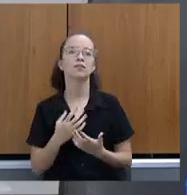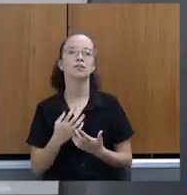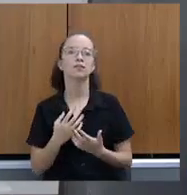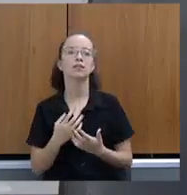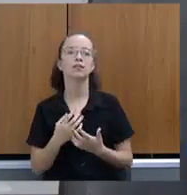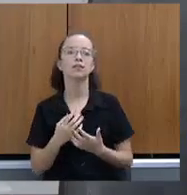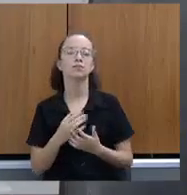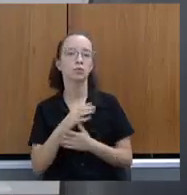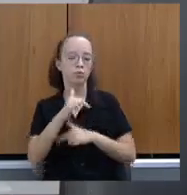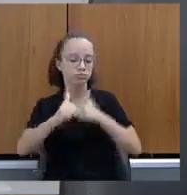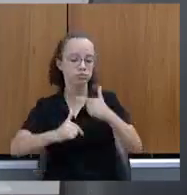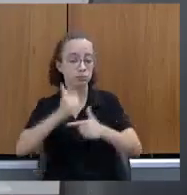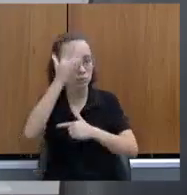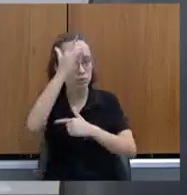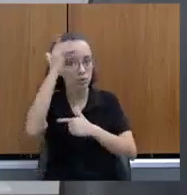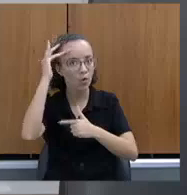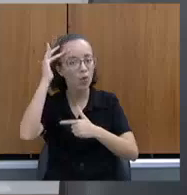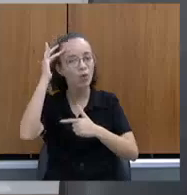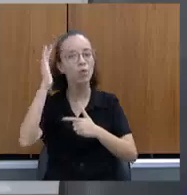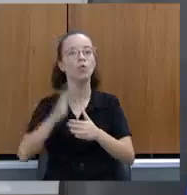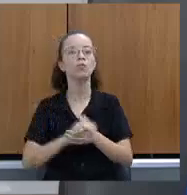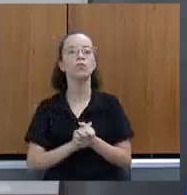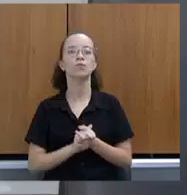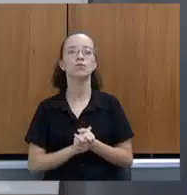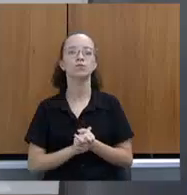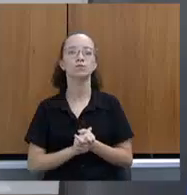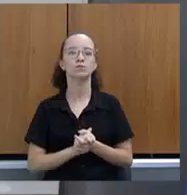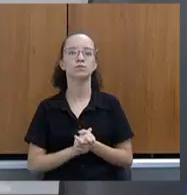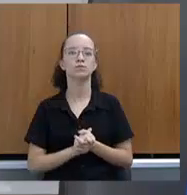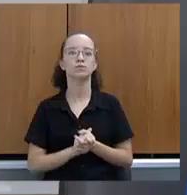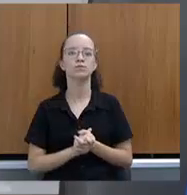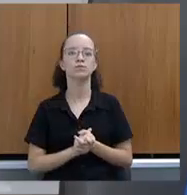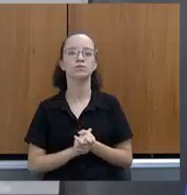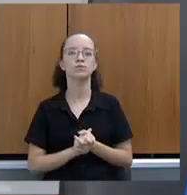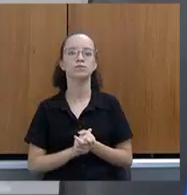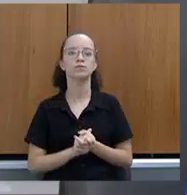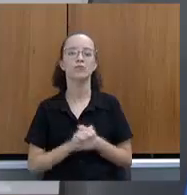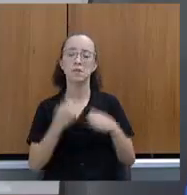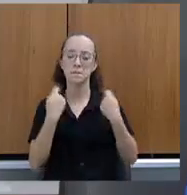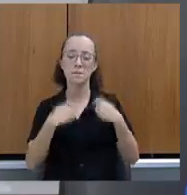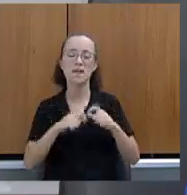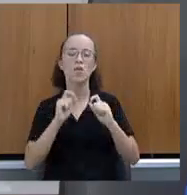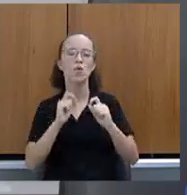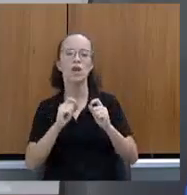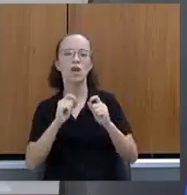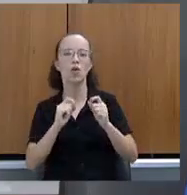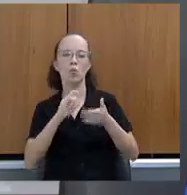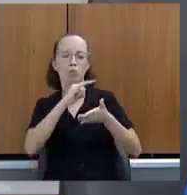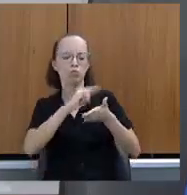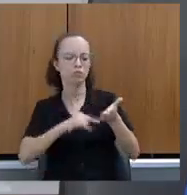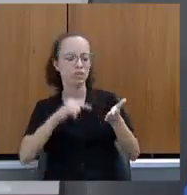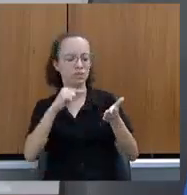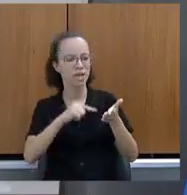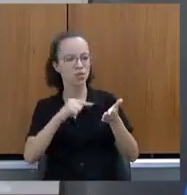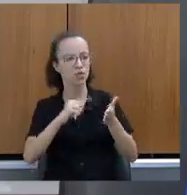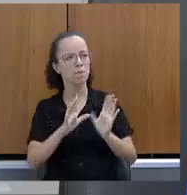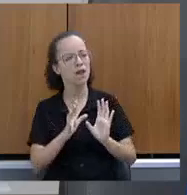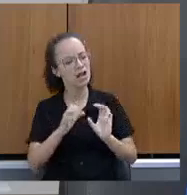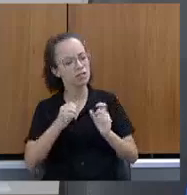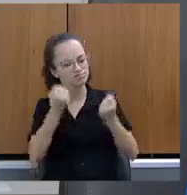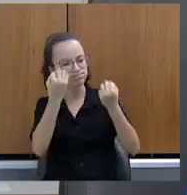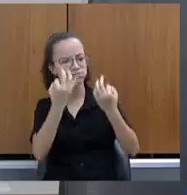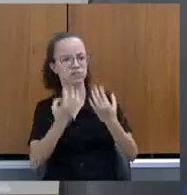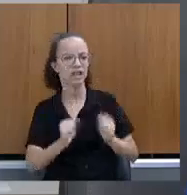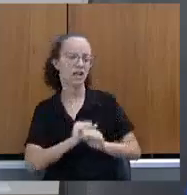dos trabalhadores da Mc merece um requerimento para esclarecimentos e os